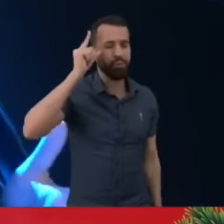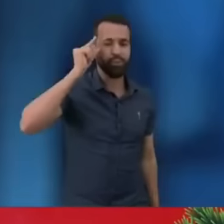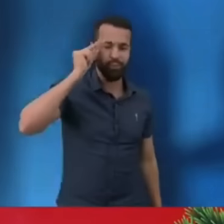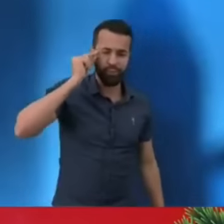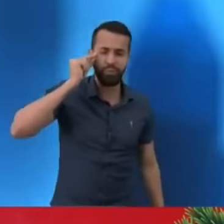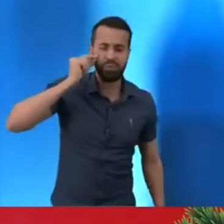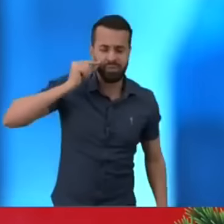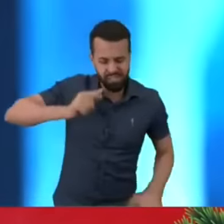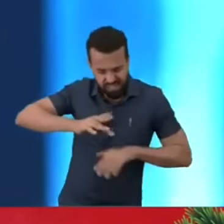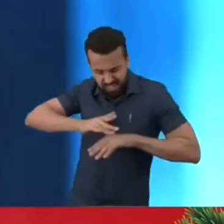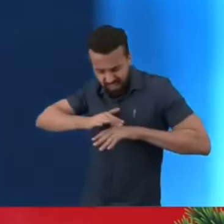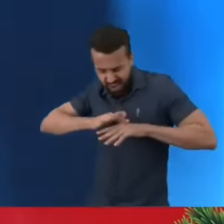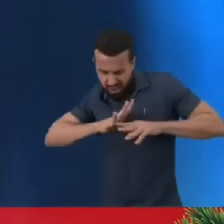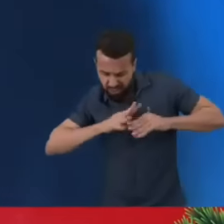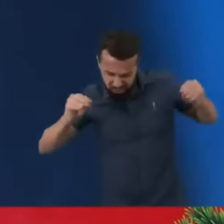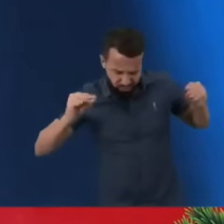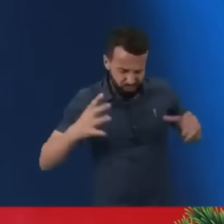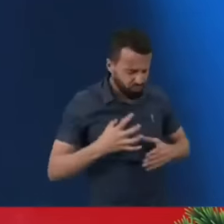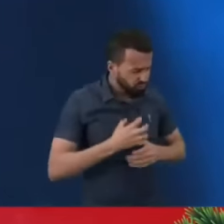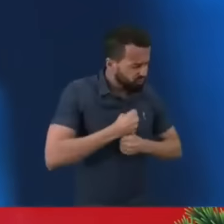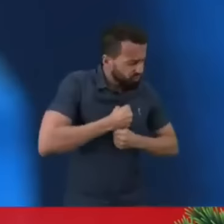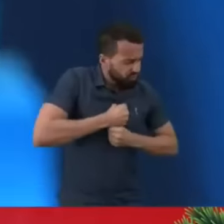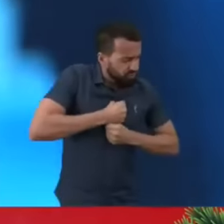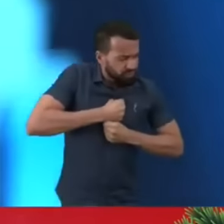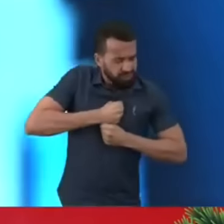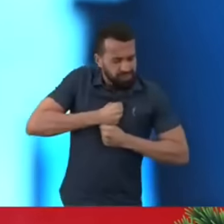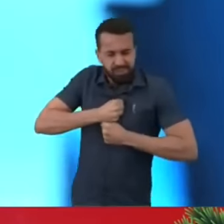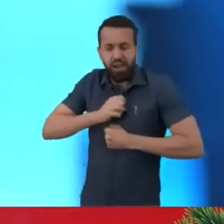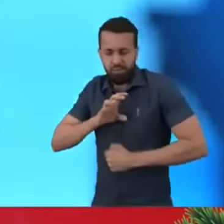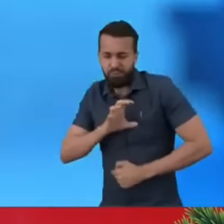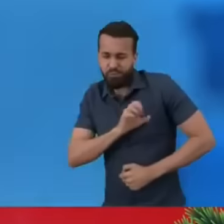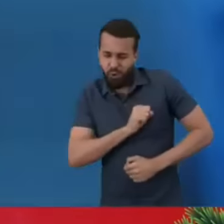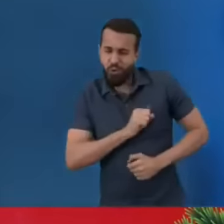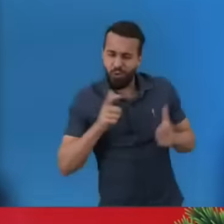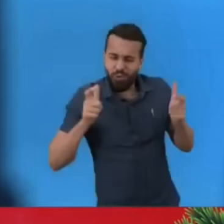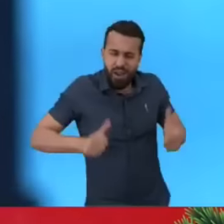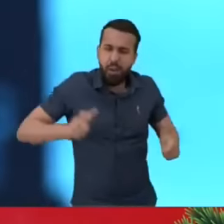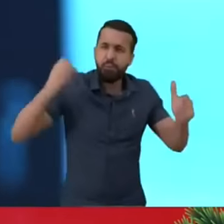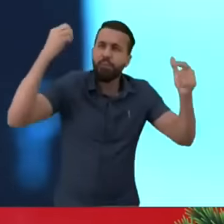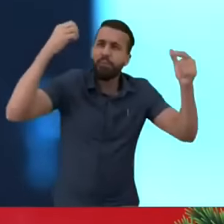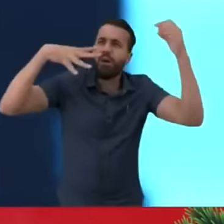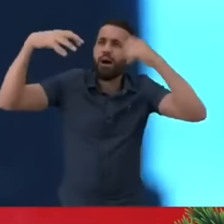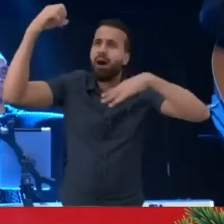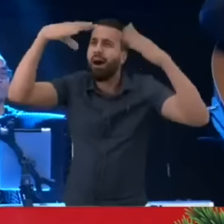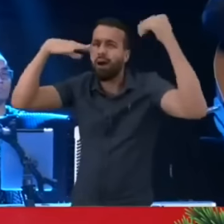Em curar a dor desse mal de amor na boate azul.